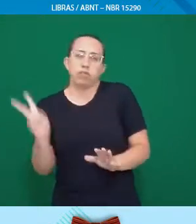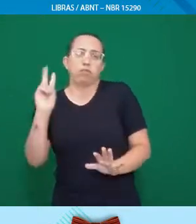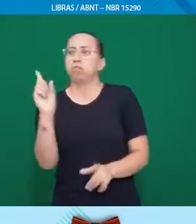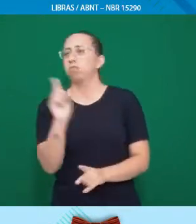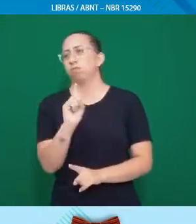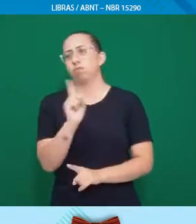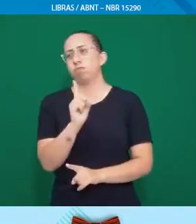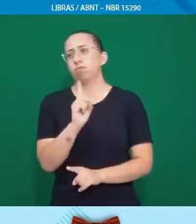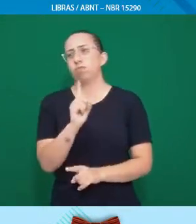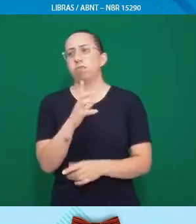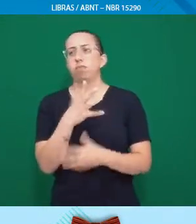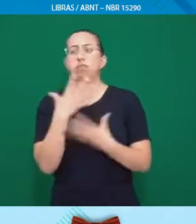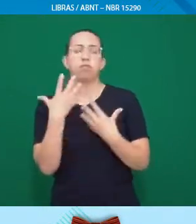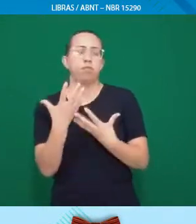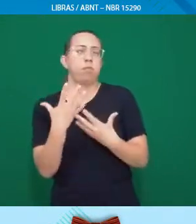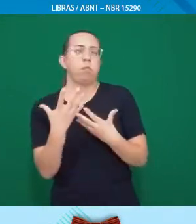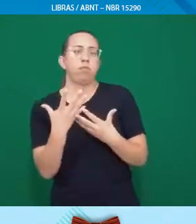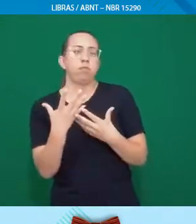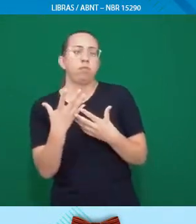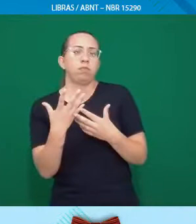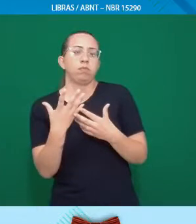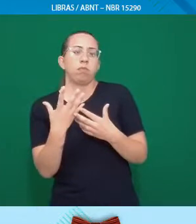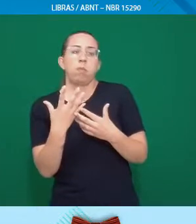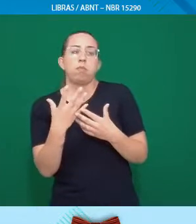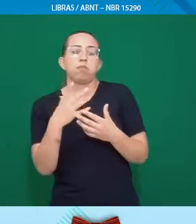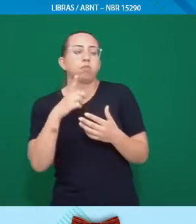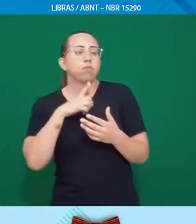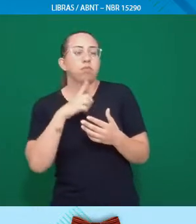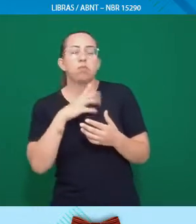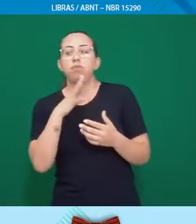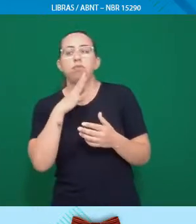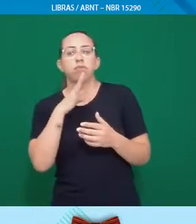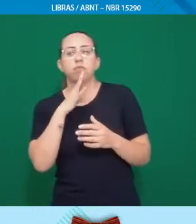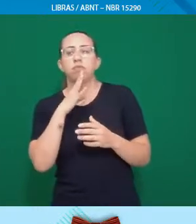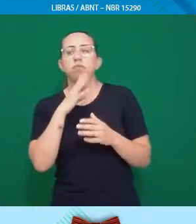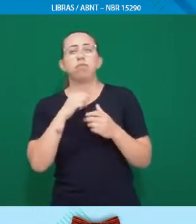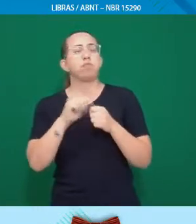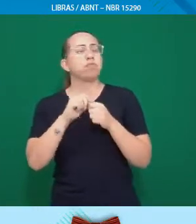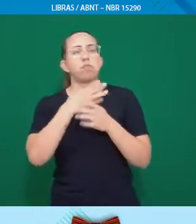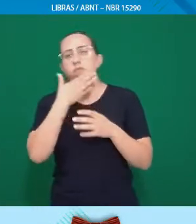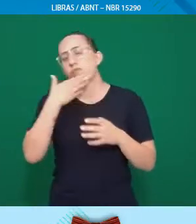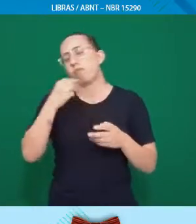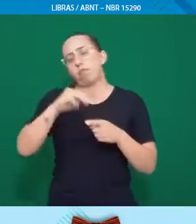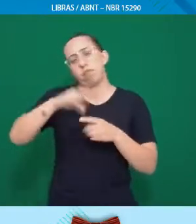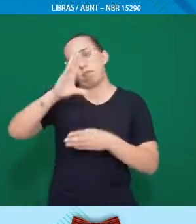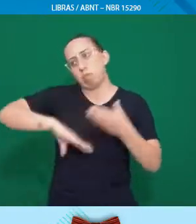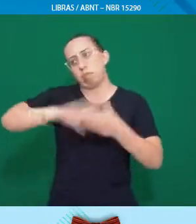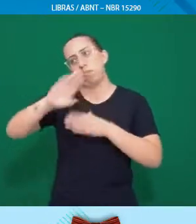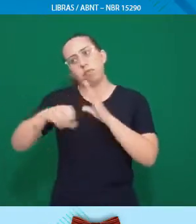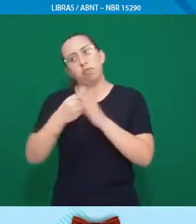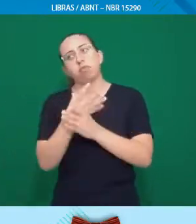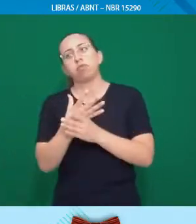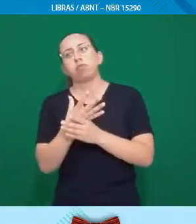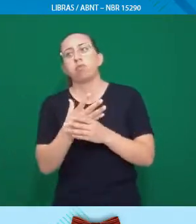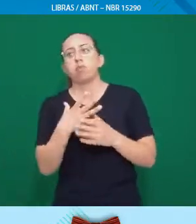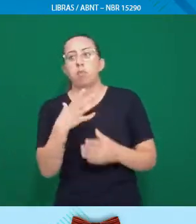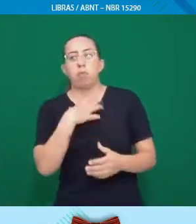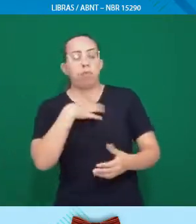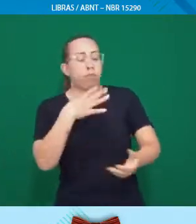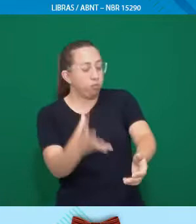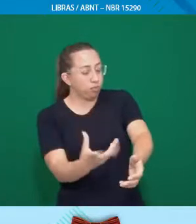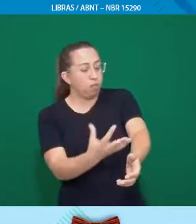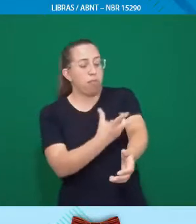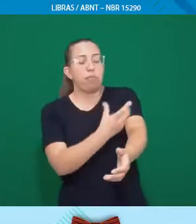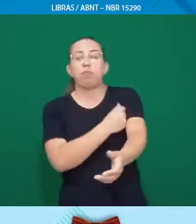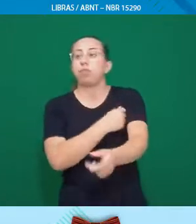esquecendo hoje esse reconhecimento da uma linho nos deixa muito emocionado né É claro